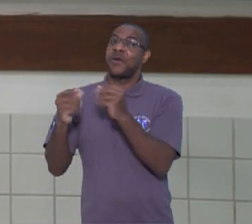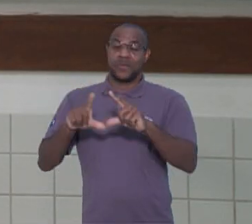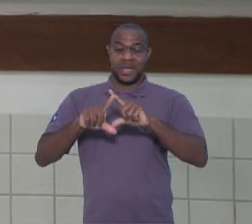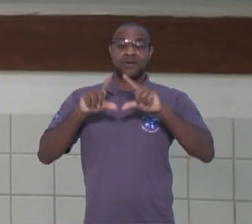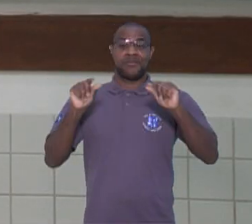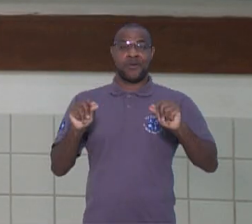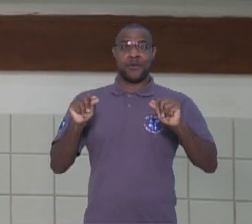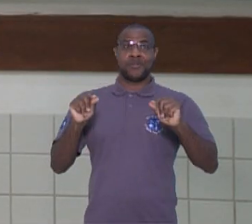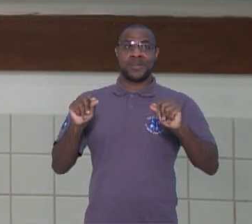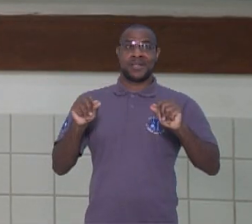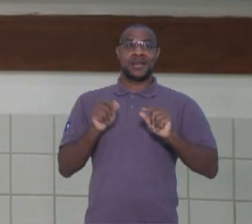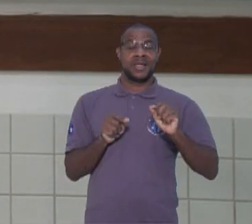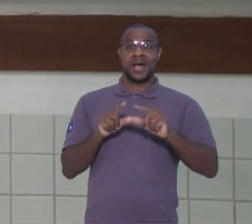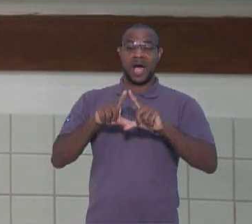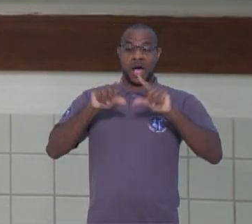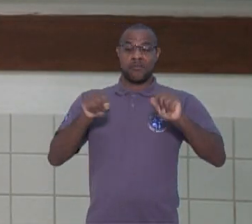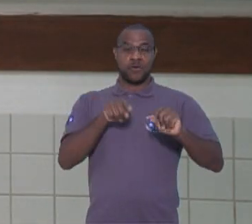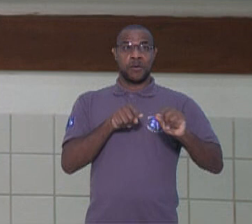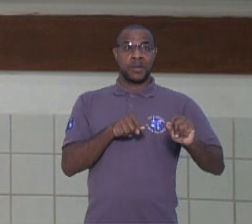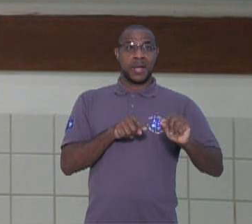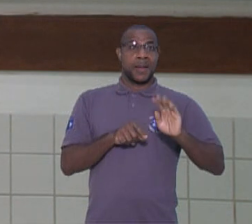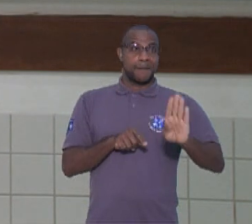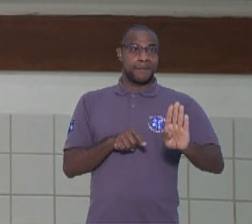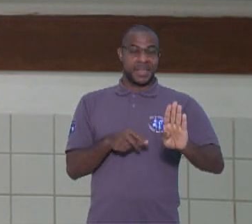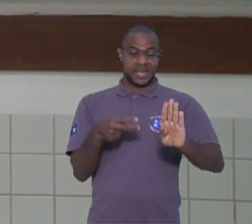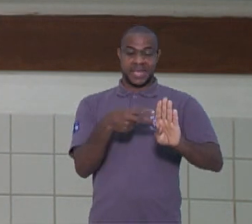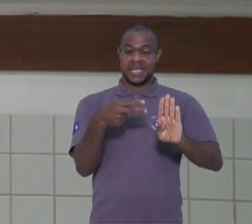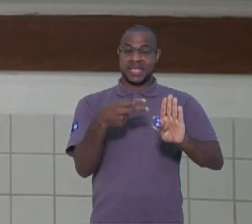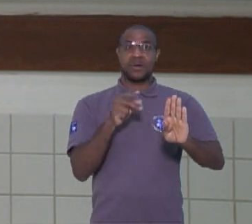área? Base vezes altura? Tá aqui.